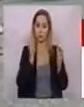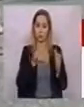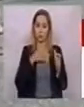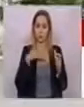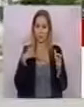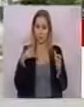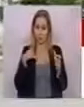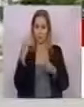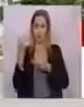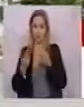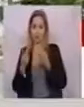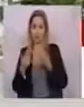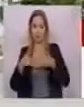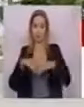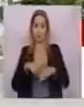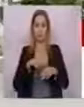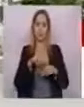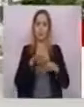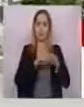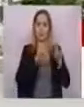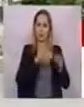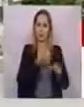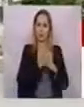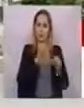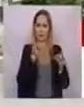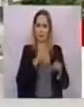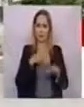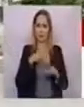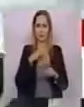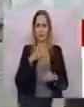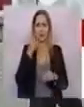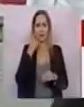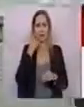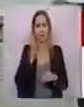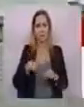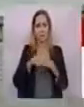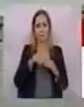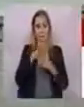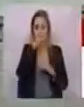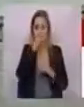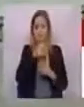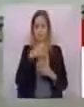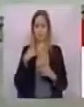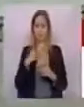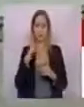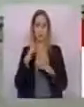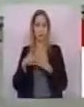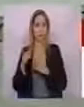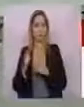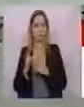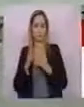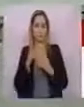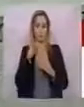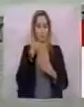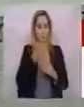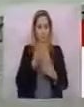mau funcionamento do hospital merece da ordem observações à administração e o Ministério da Saúde também não fica de fora. Daí o